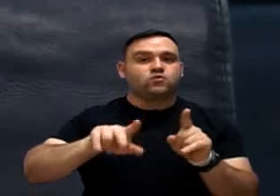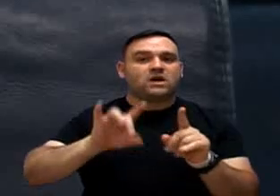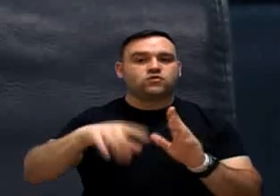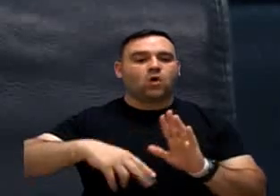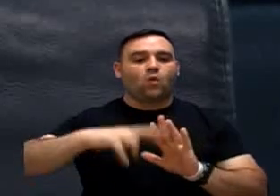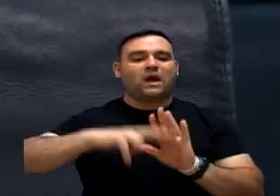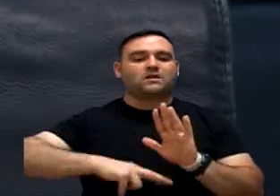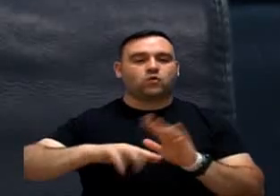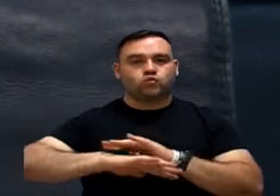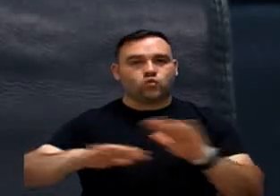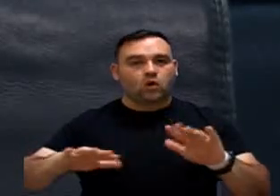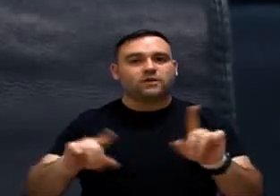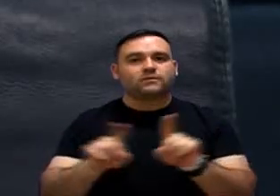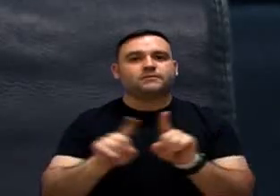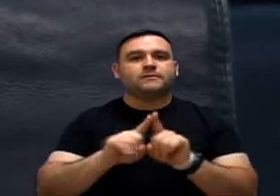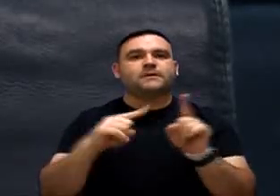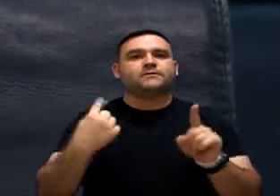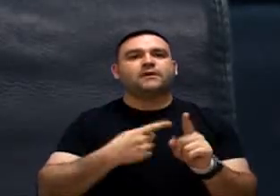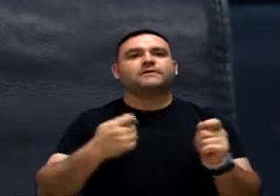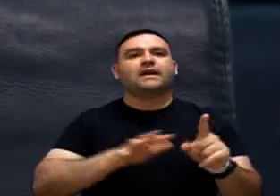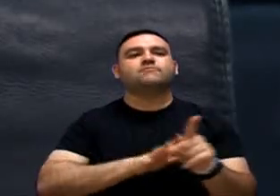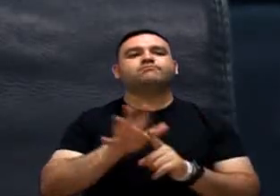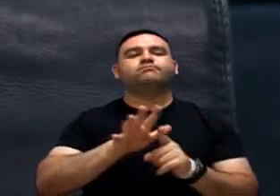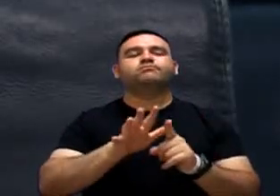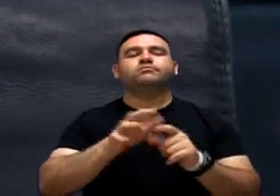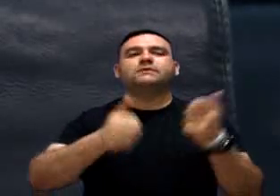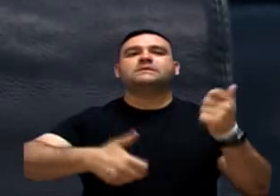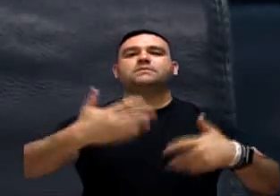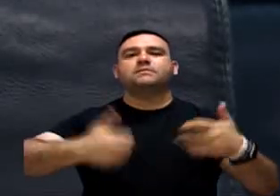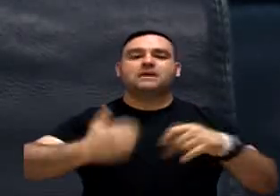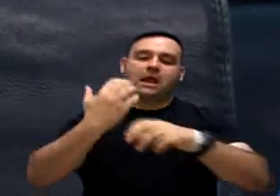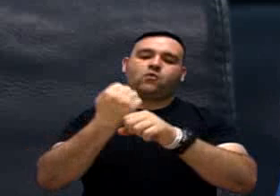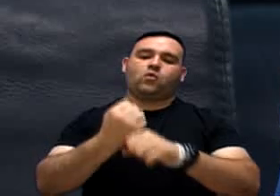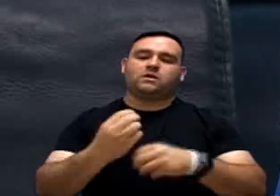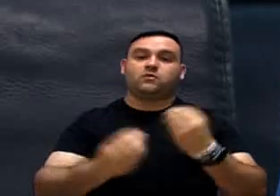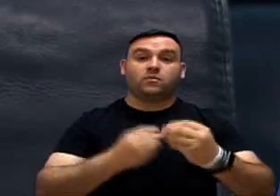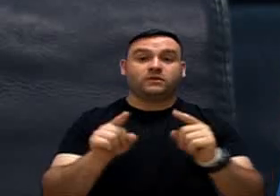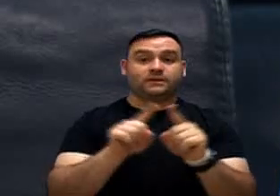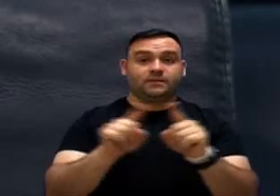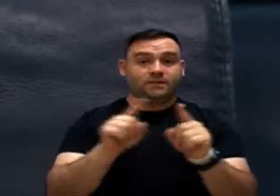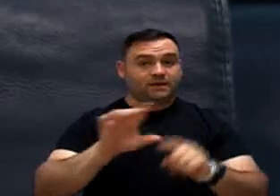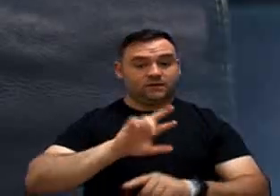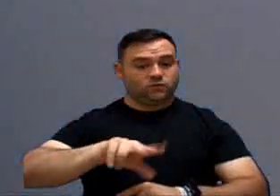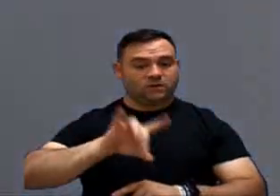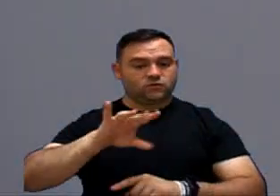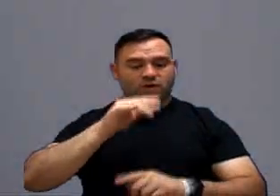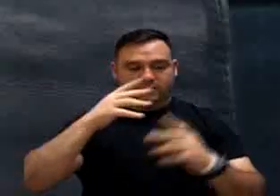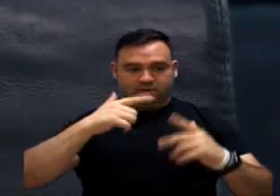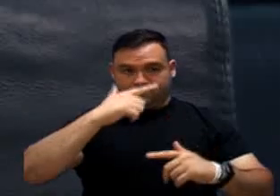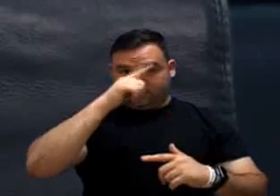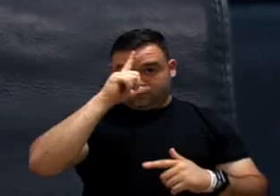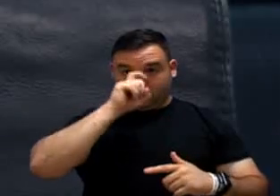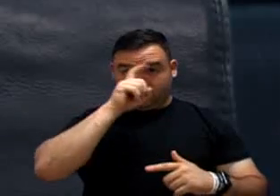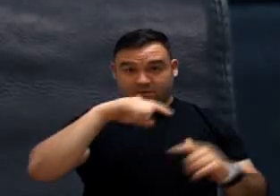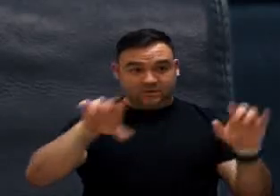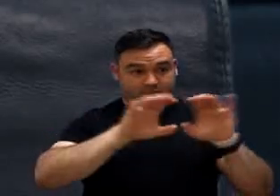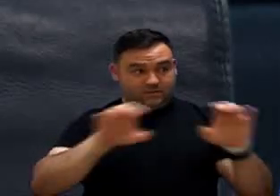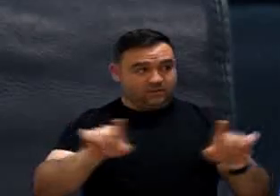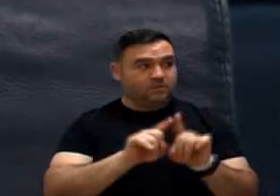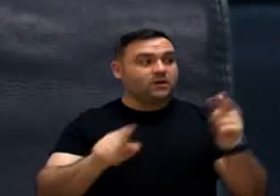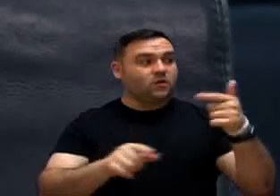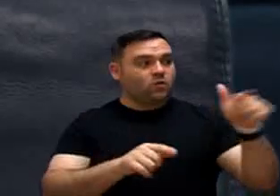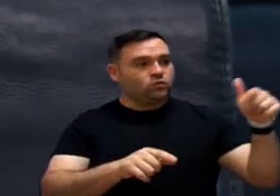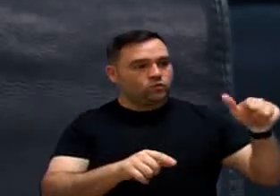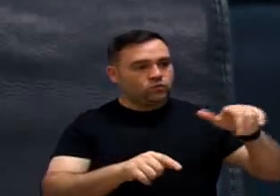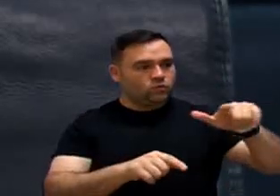o relatório, mas que a gente possa ter uma audiência de prestação de contas. Inclusive, não só a Santa Casa, mas outros também espaços.